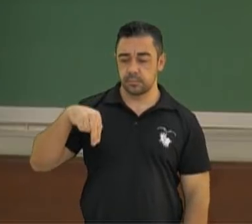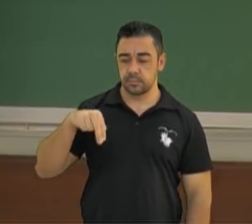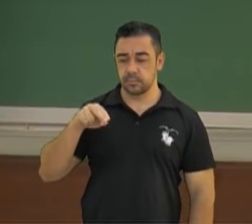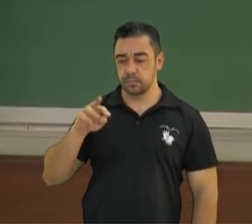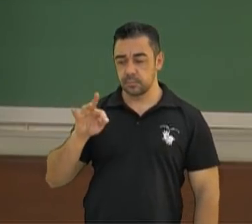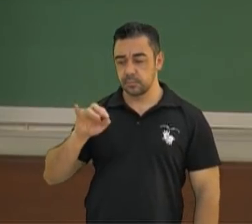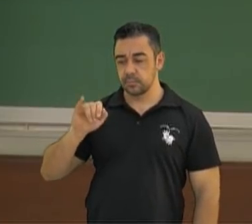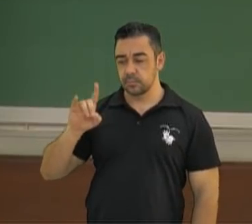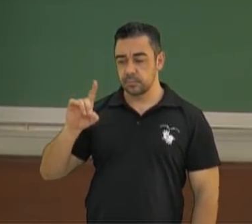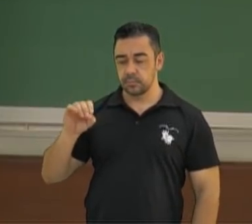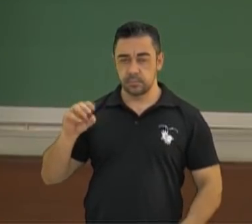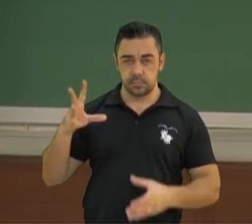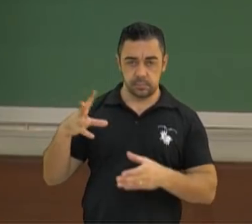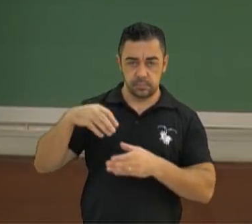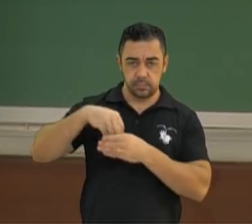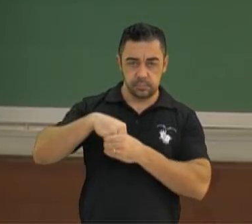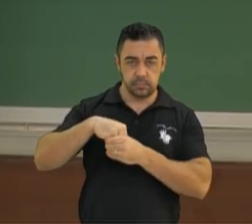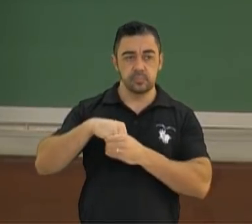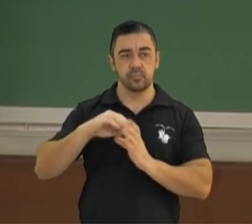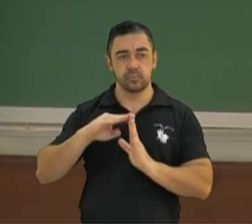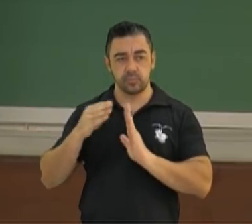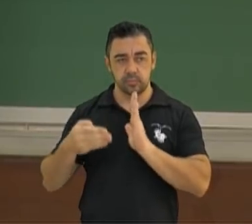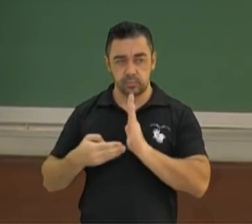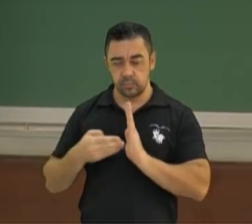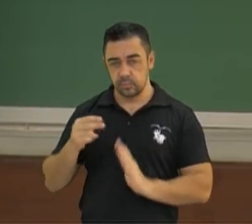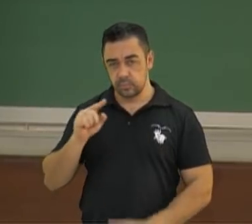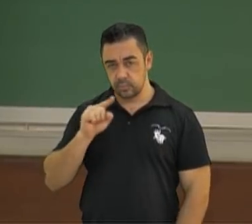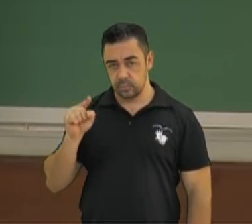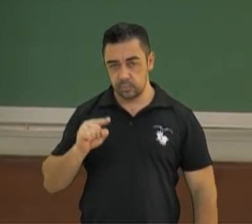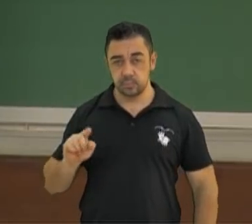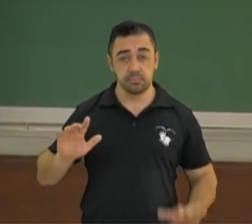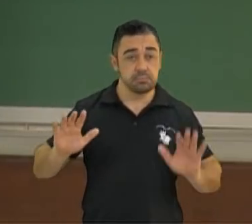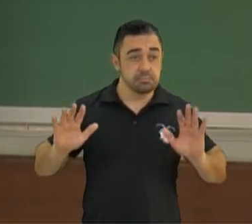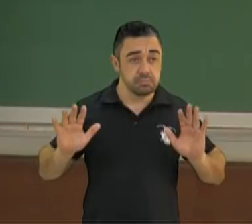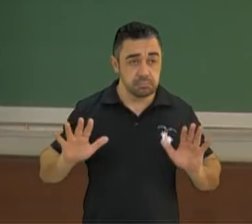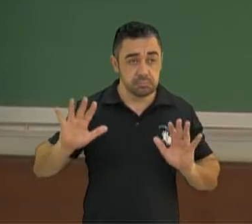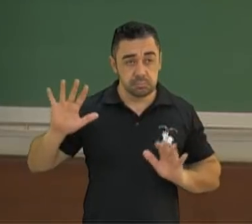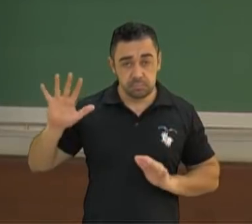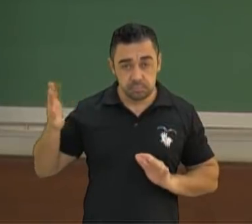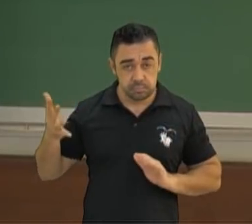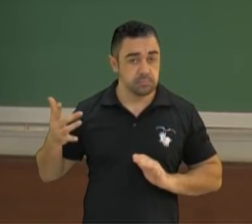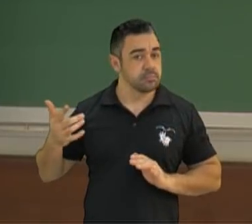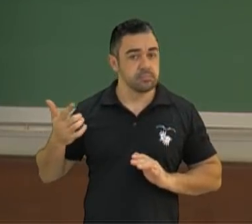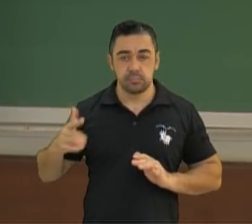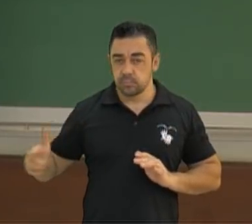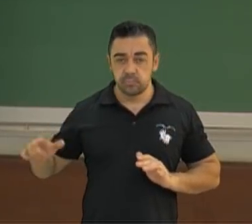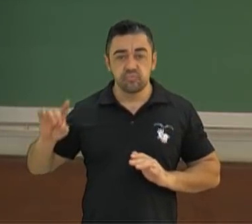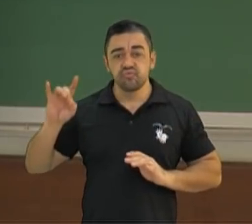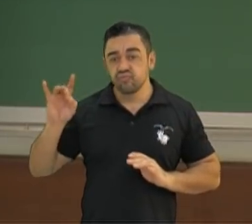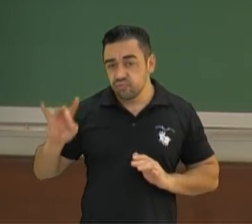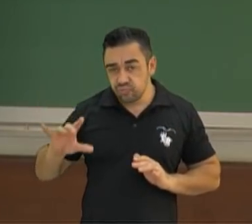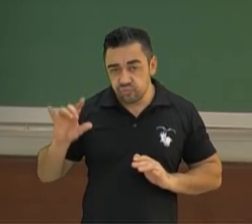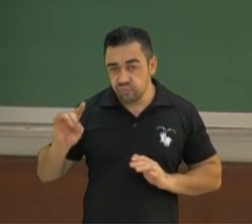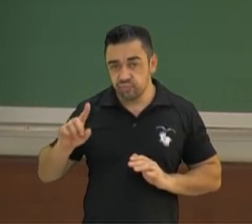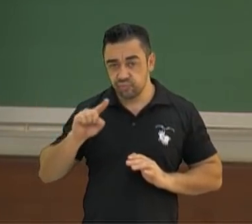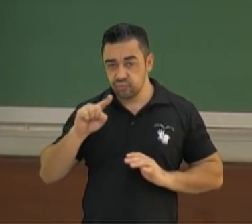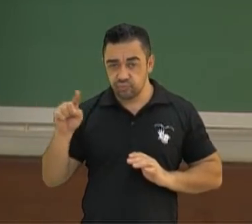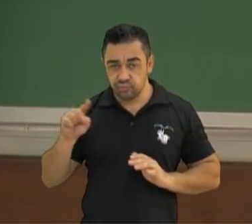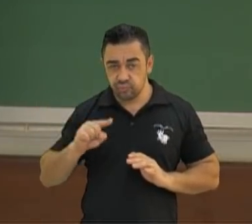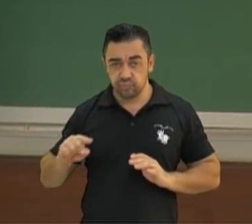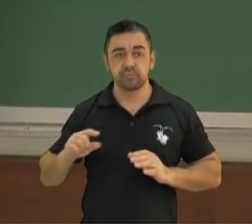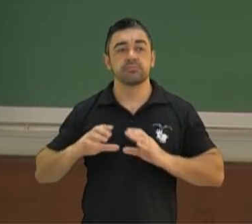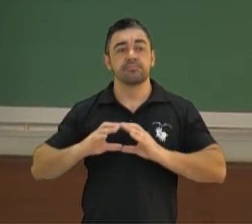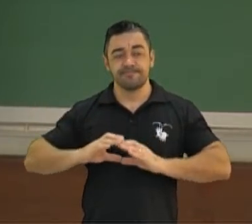números inteiros. Mas, o que acontece? Não temos só os números inteiros, então nós tivemos